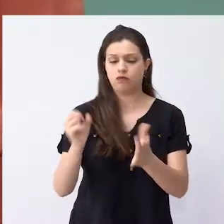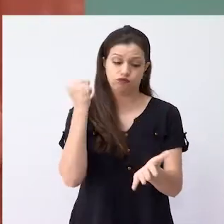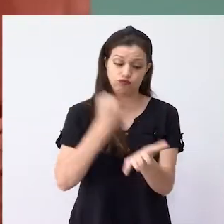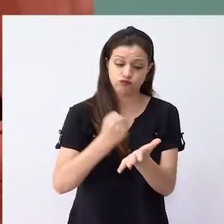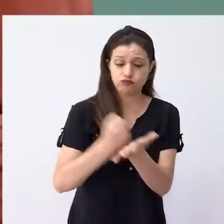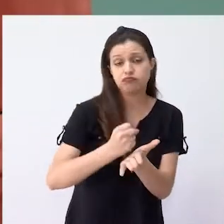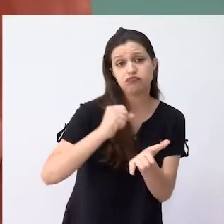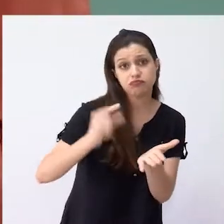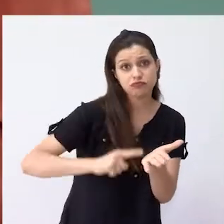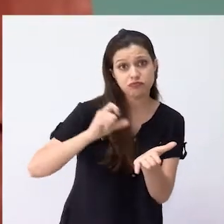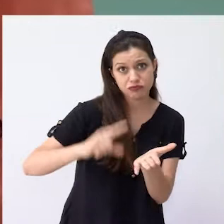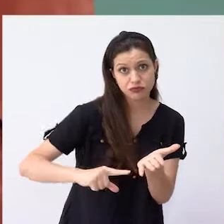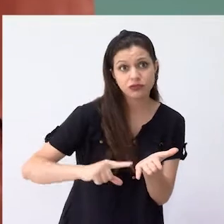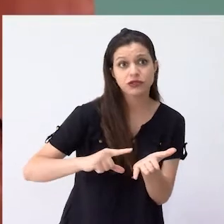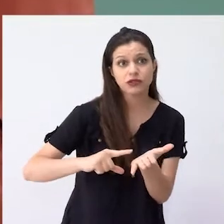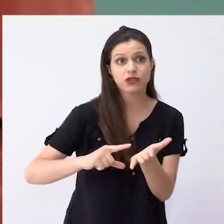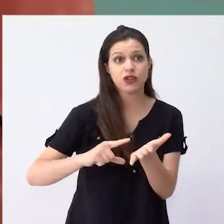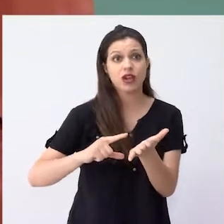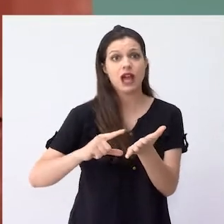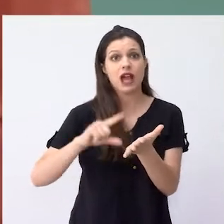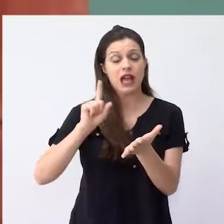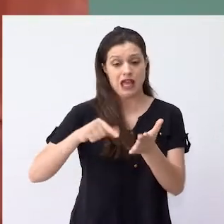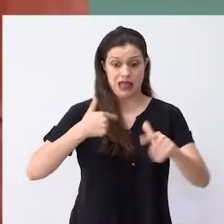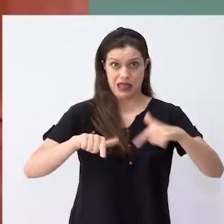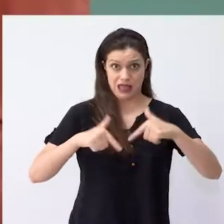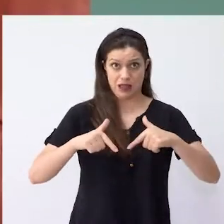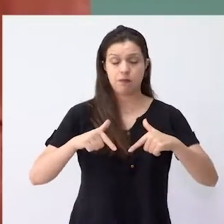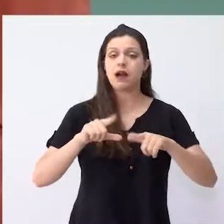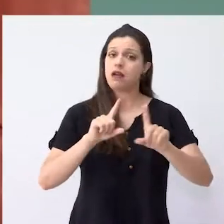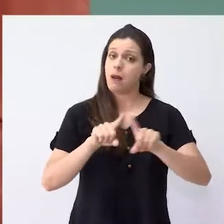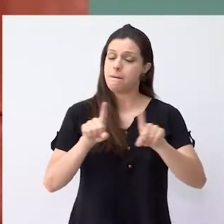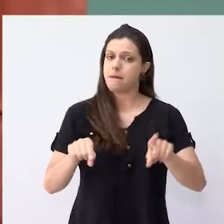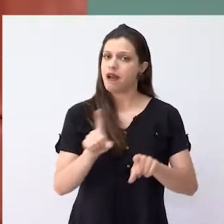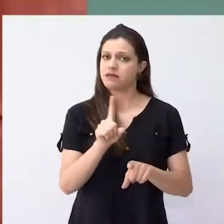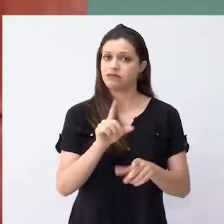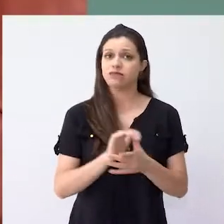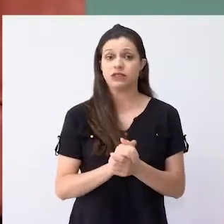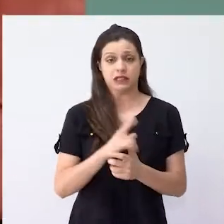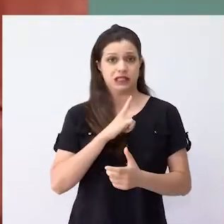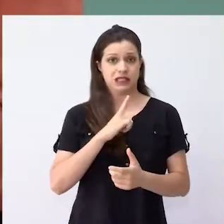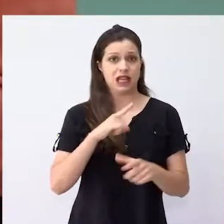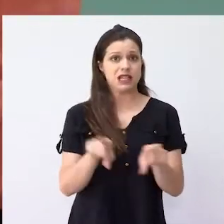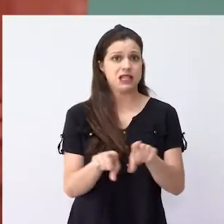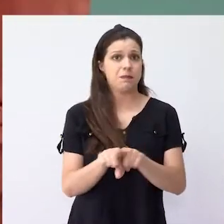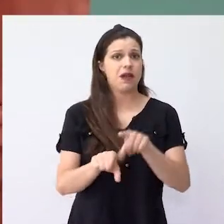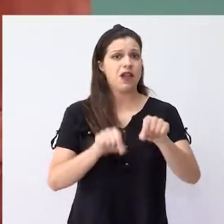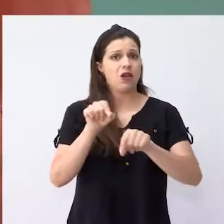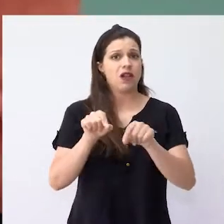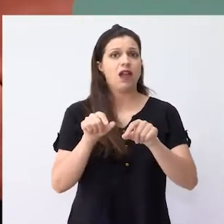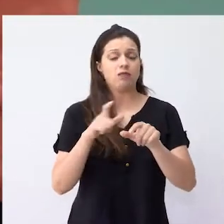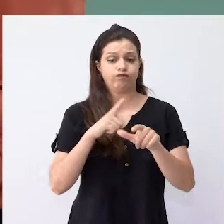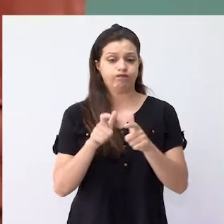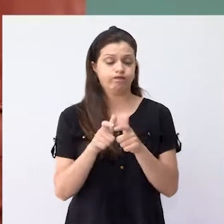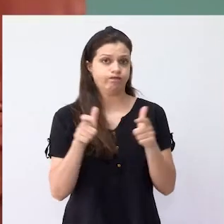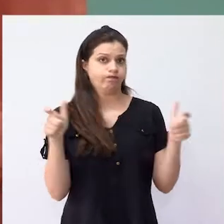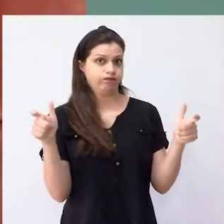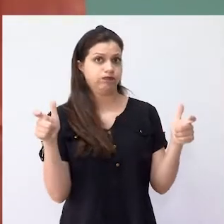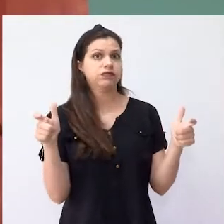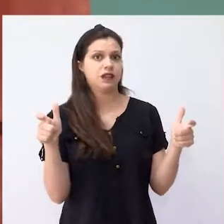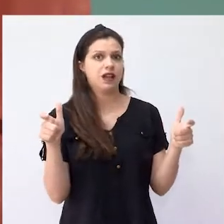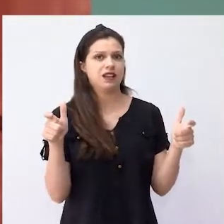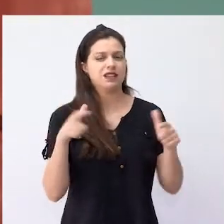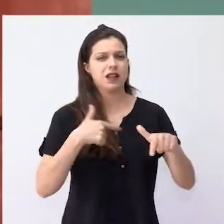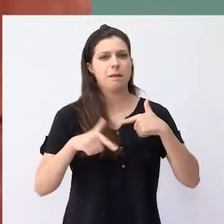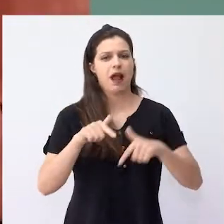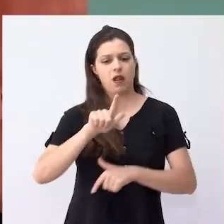na carteira desse vínculo empregatício, mas o trabalho nesse aspecto, ele tem um viés mais amplo, é um trabalho lato sensu, que a gente